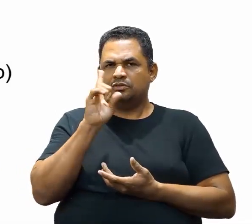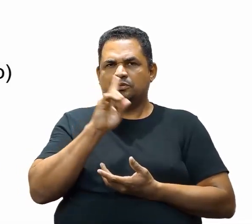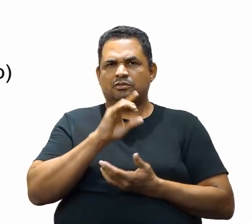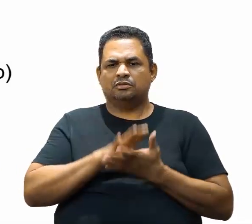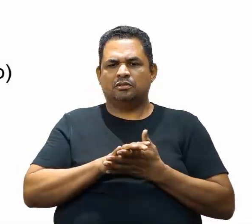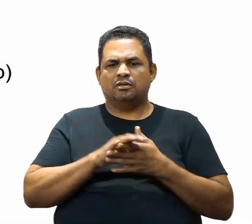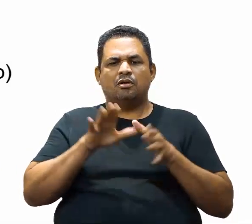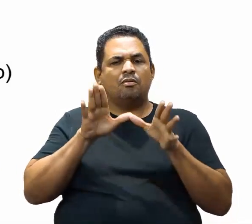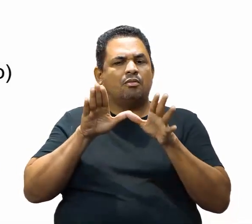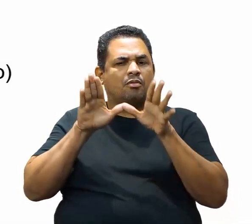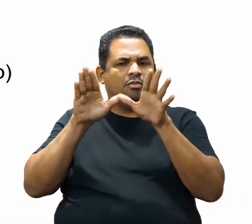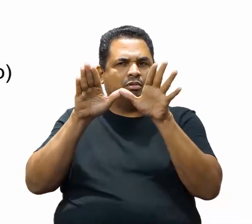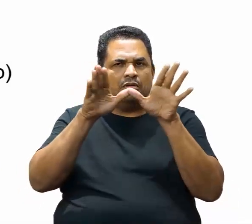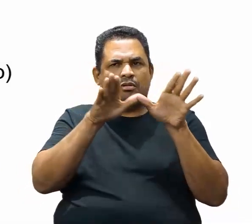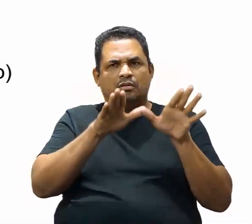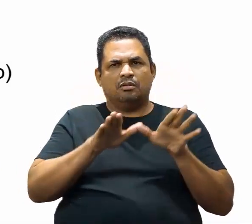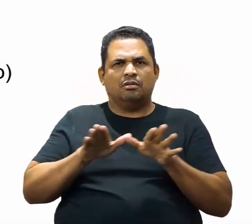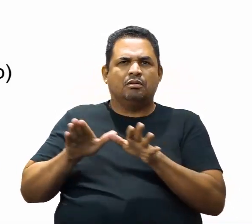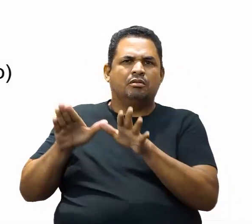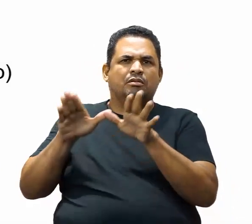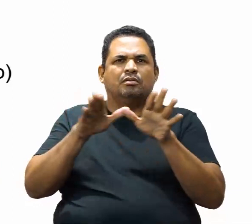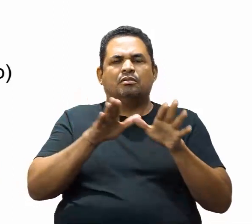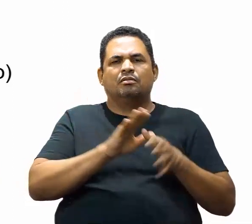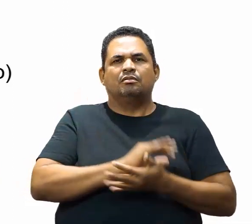Borboleta. Foi uma correção ortográfica.